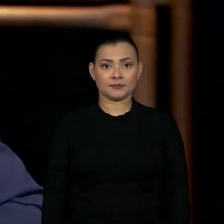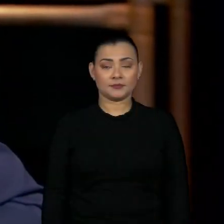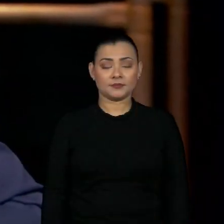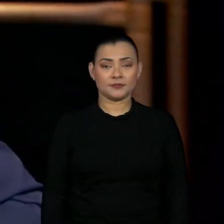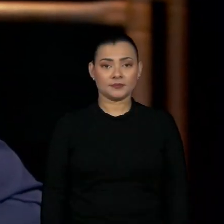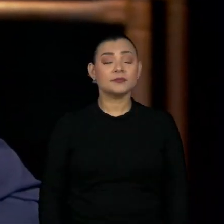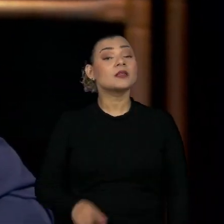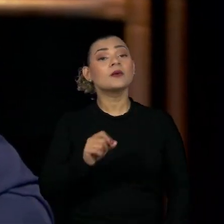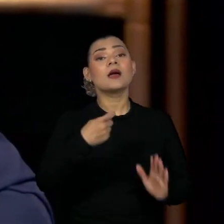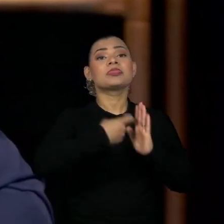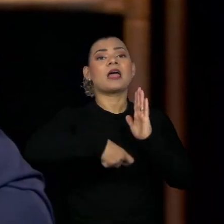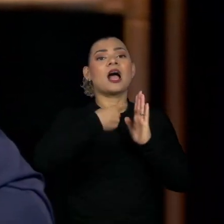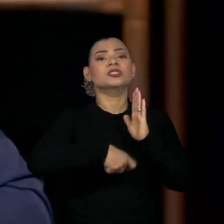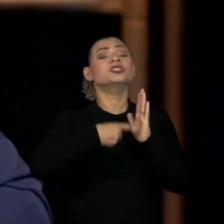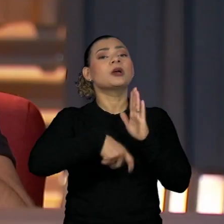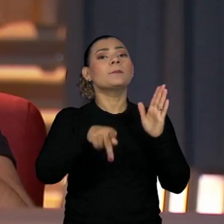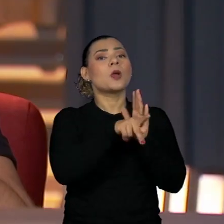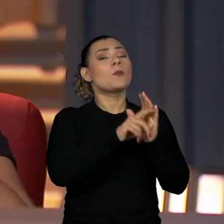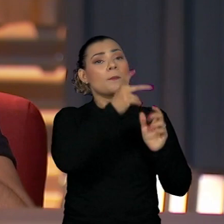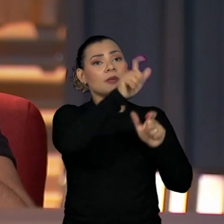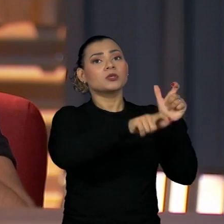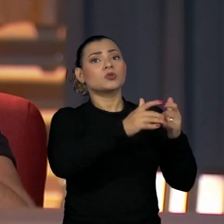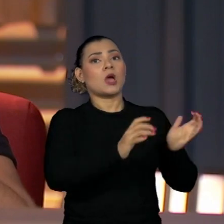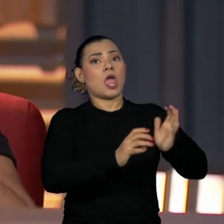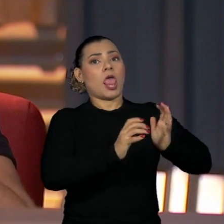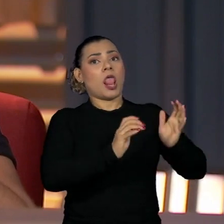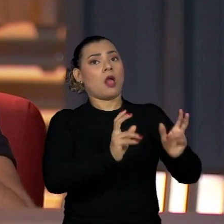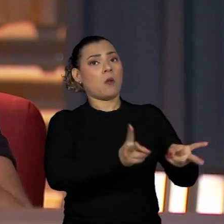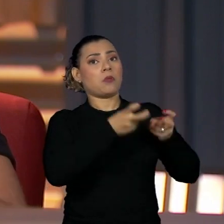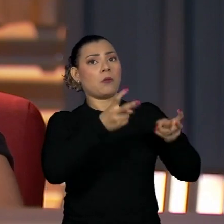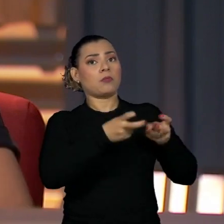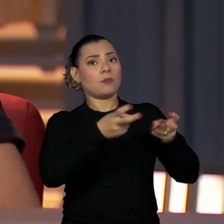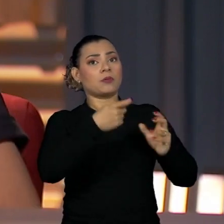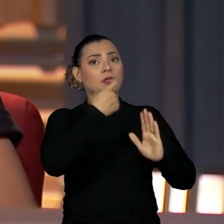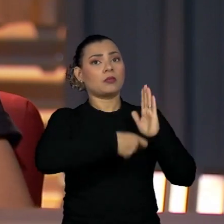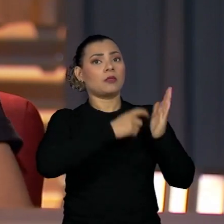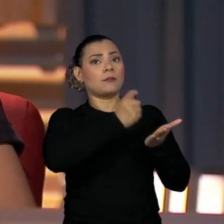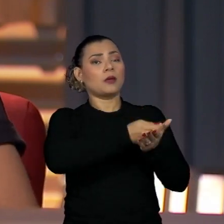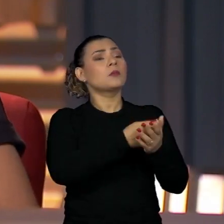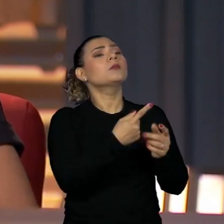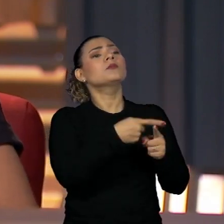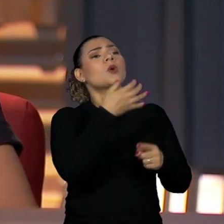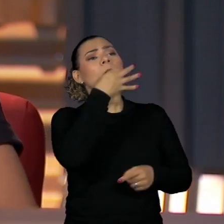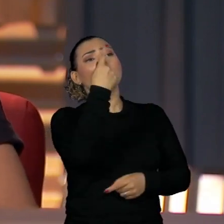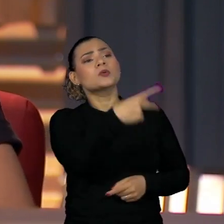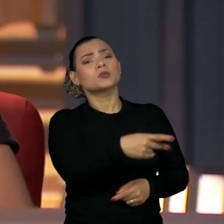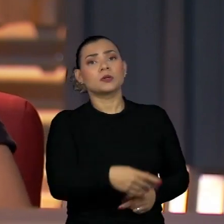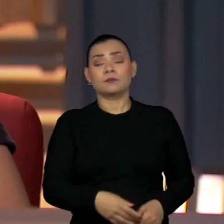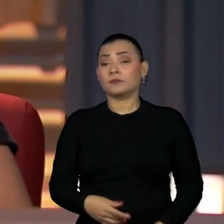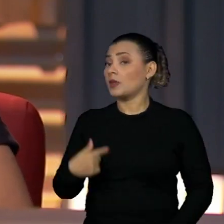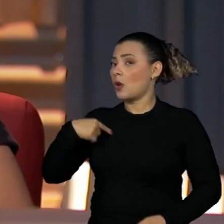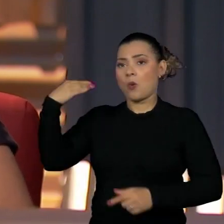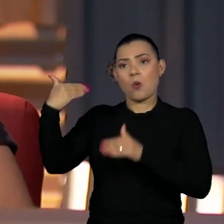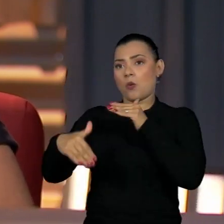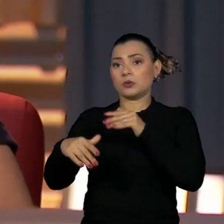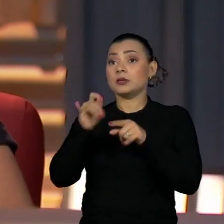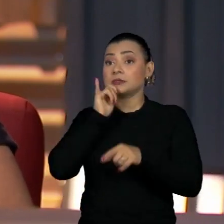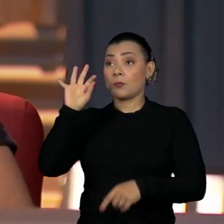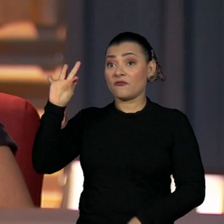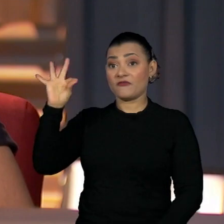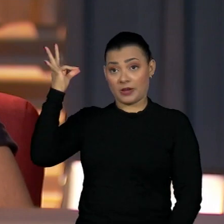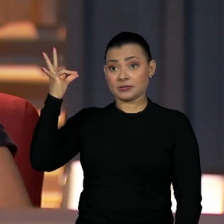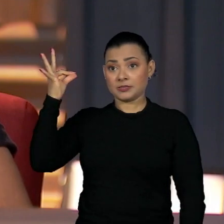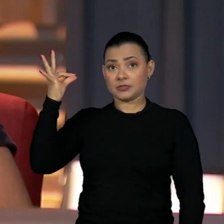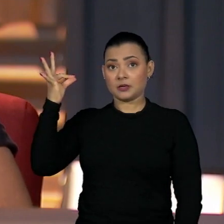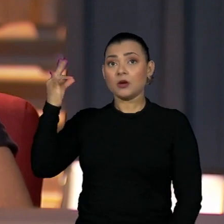da taxação de grandes fortunas? Eu sou contra. Eu sou contra. Se a gente olhar, por exemplo, a França, que